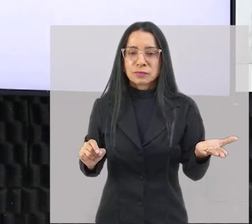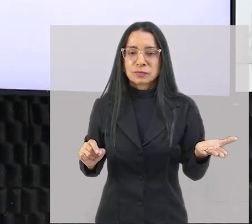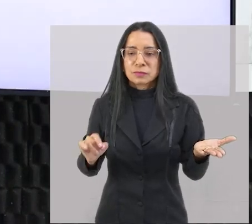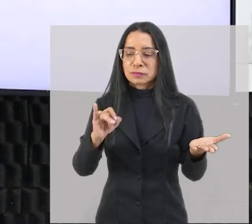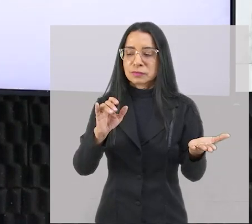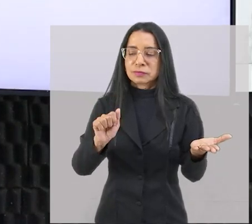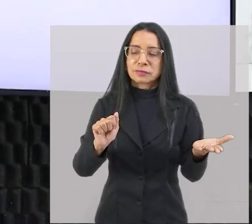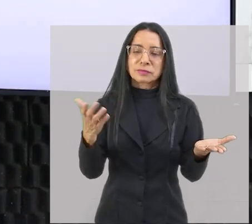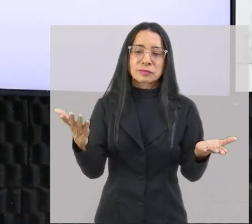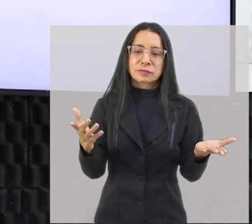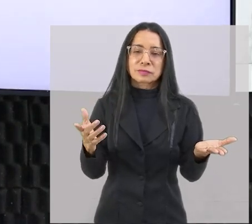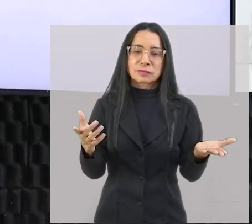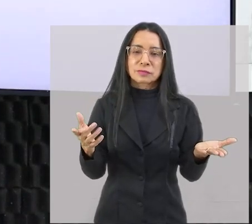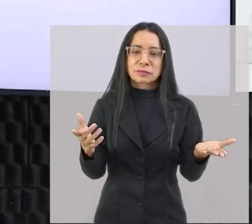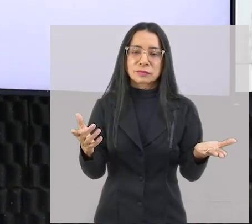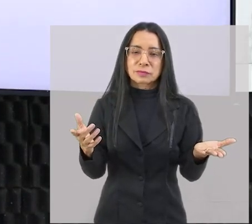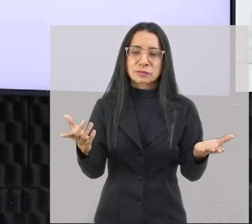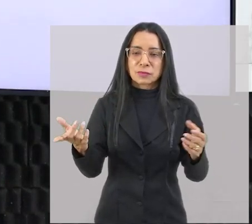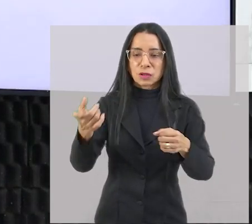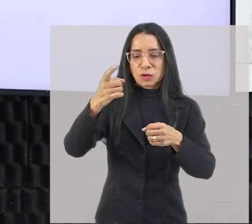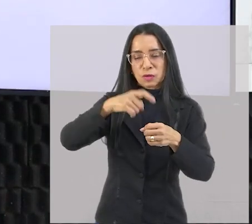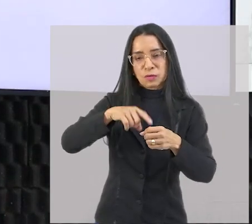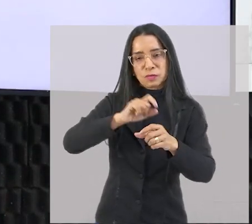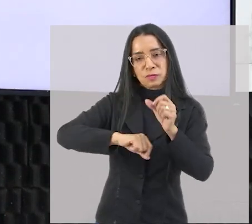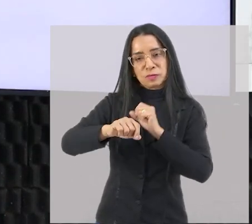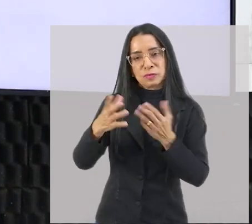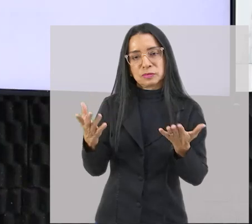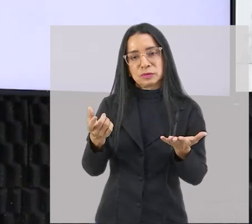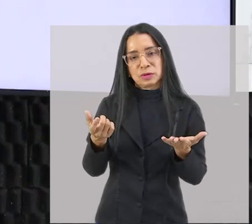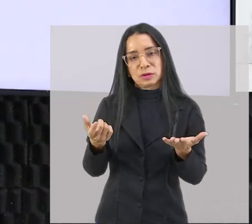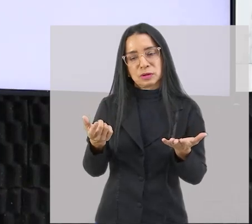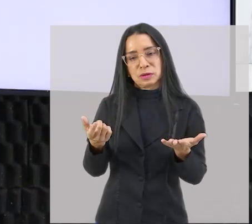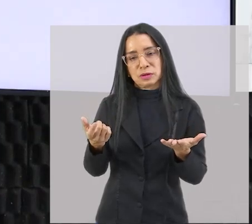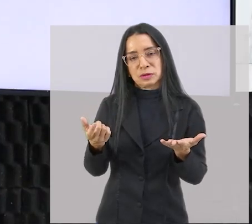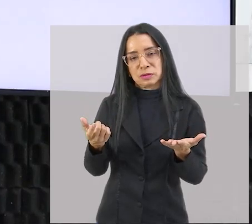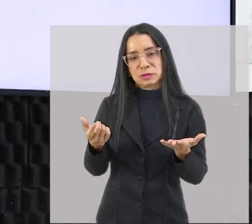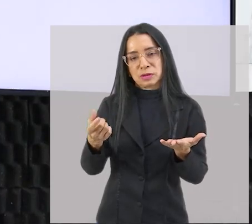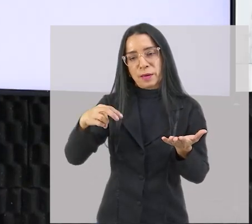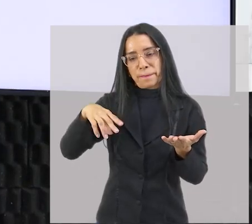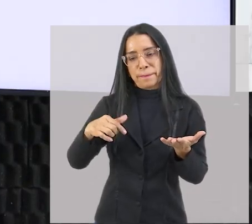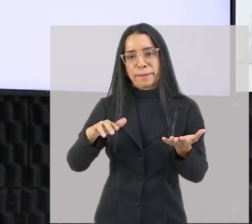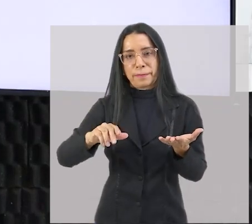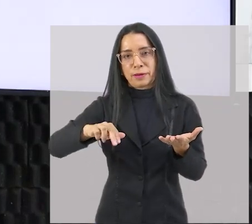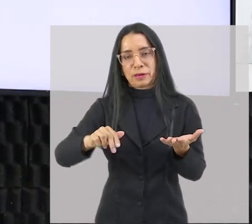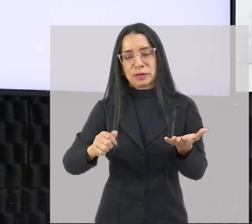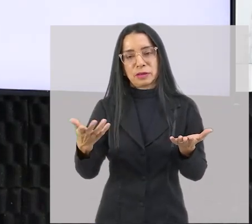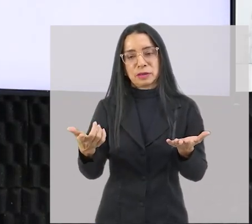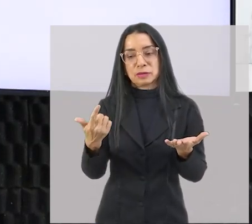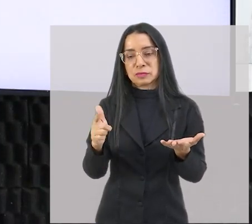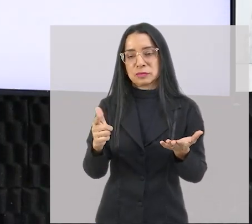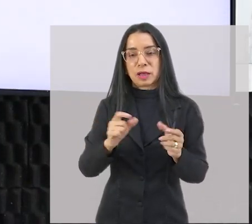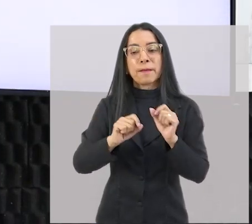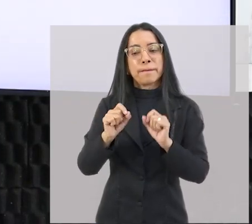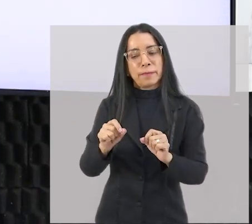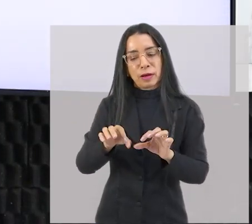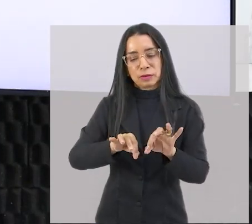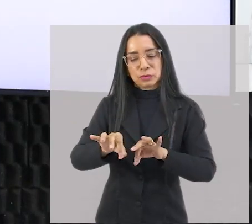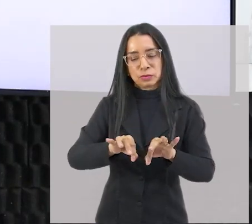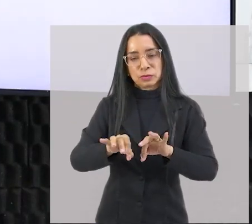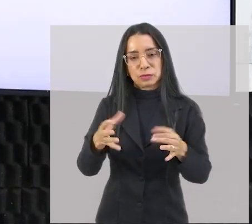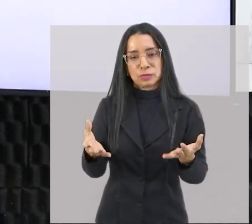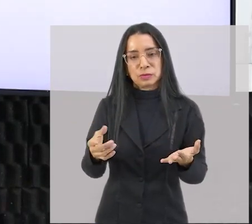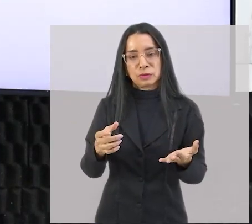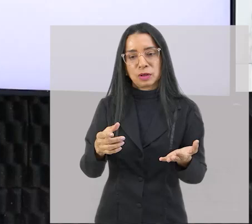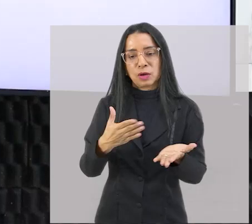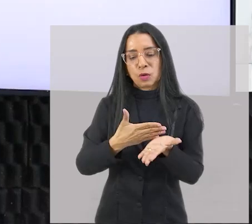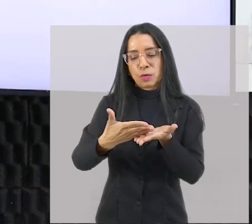IA, inteligência artificial seria... Vamos voltar nesse acéfalo, que ele não tem cérebro. A máquina não tem cérebro, mas ela funciona. Então, na hora que ele